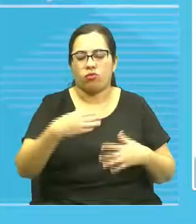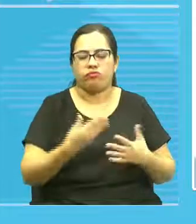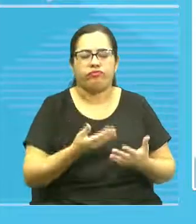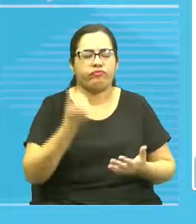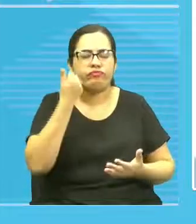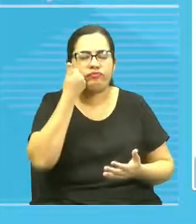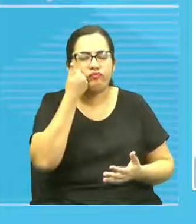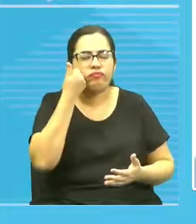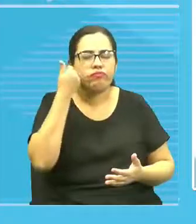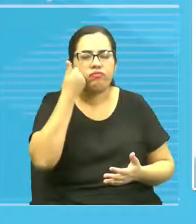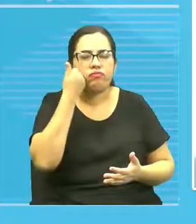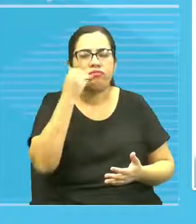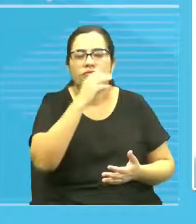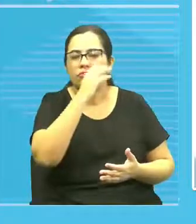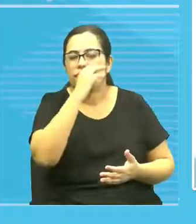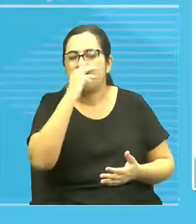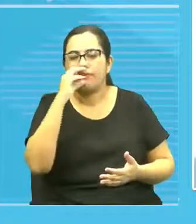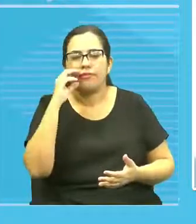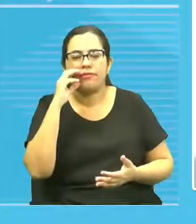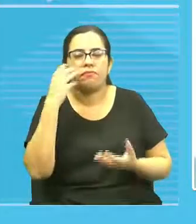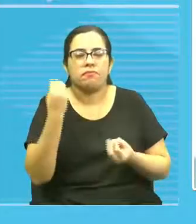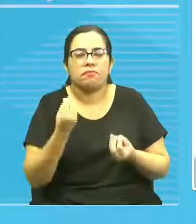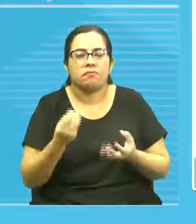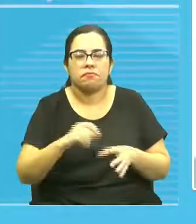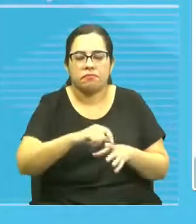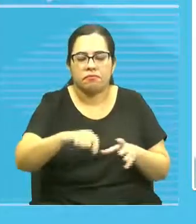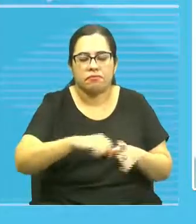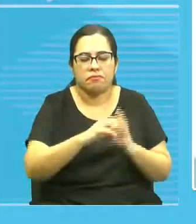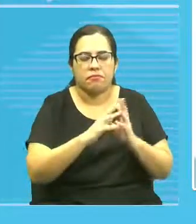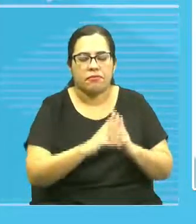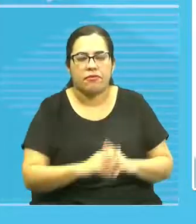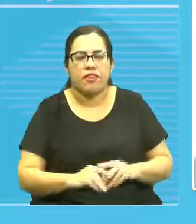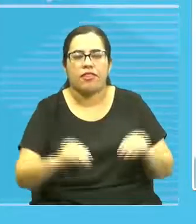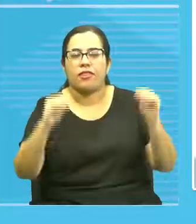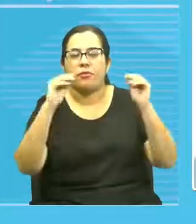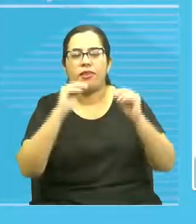dissolve mais o leite em pó? Você consegue dissolver melhor?